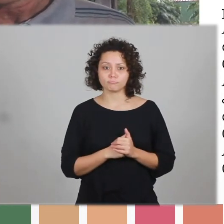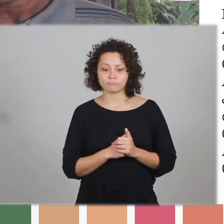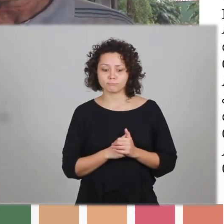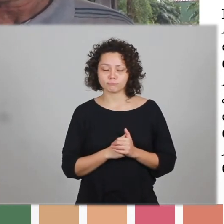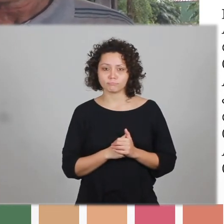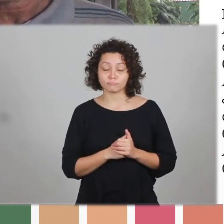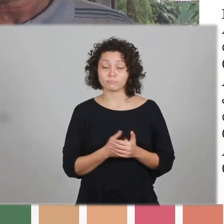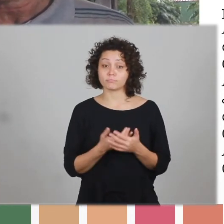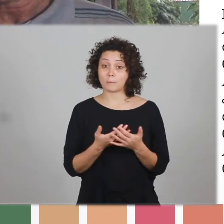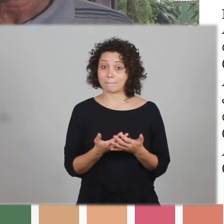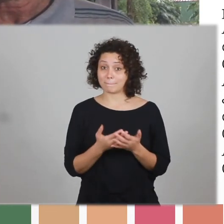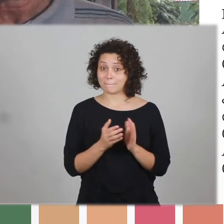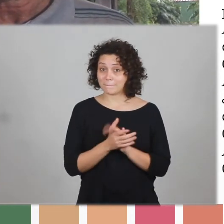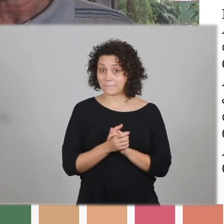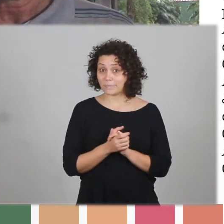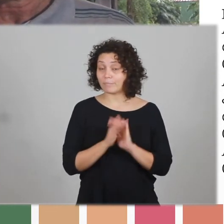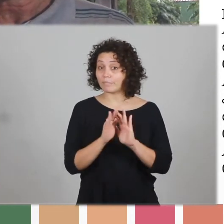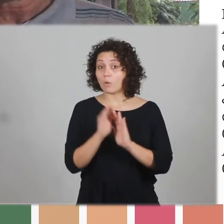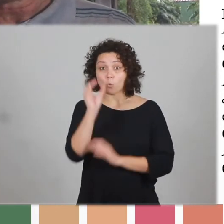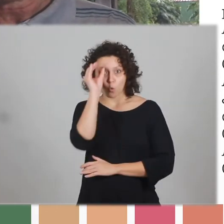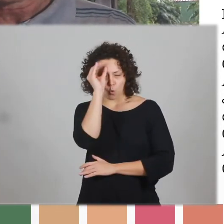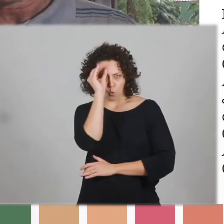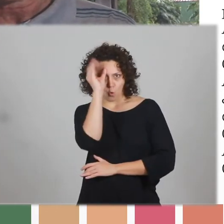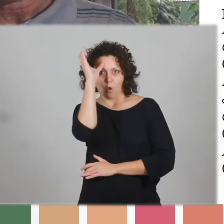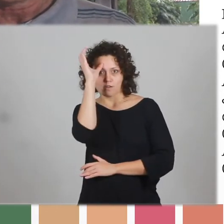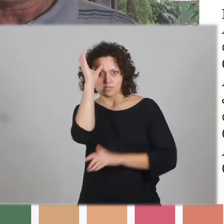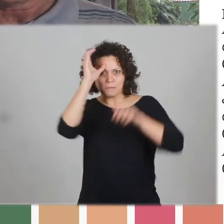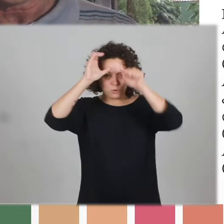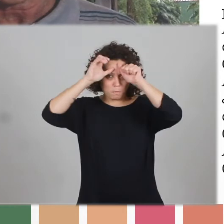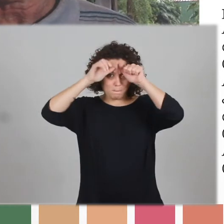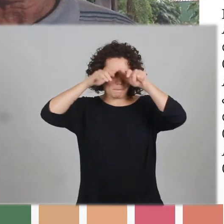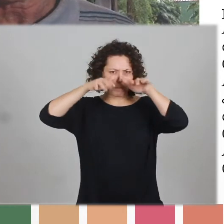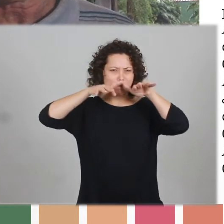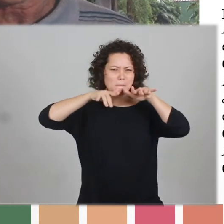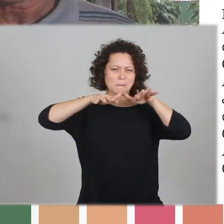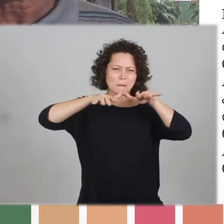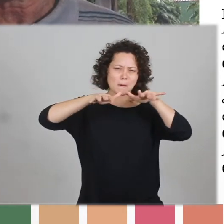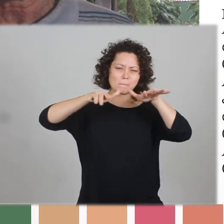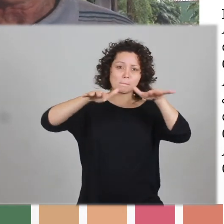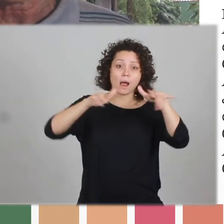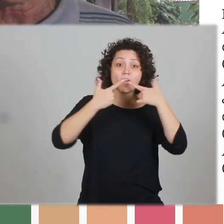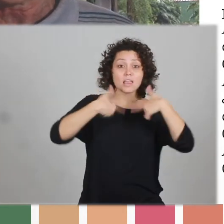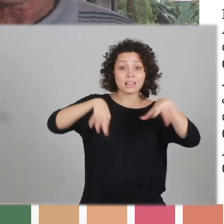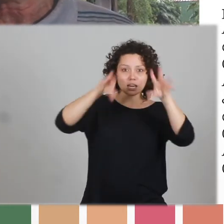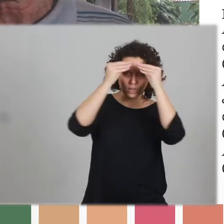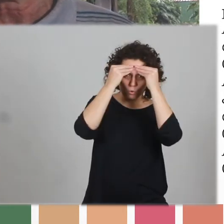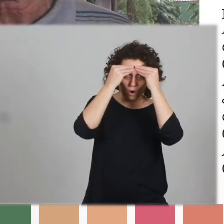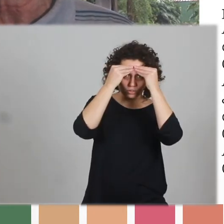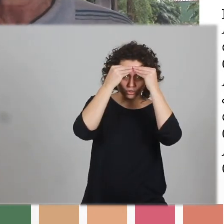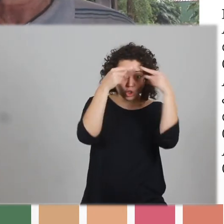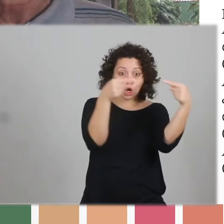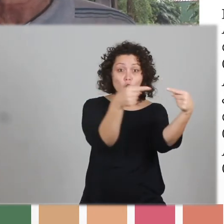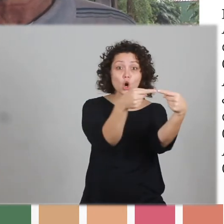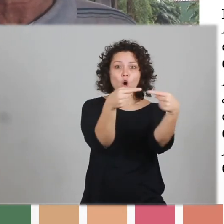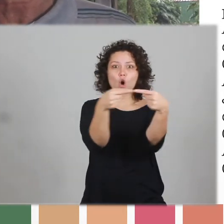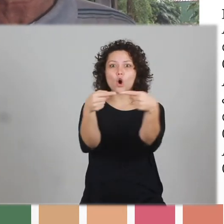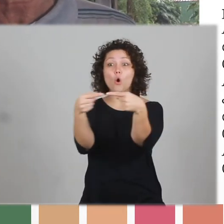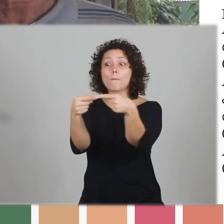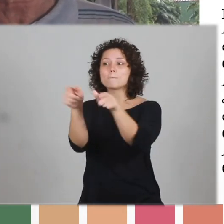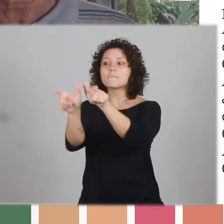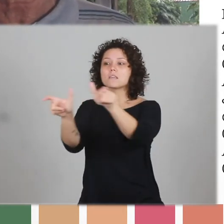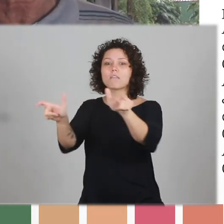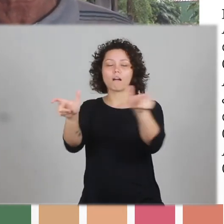Essa geração e disseminação de conhecimento em linguagens adequadas para os diferentes públicos